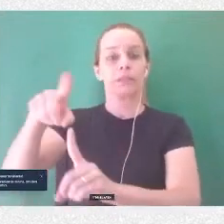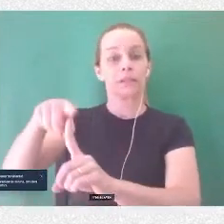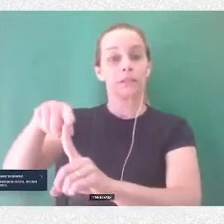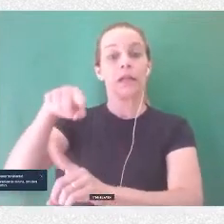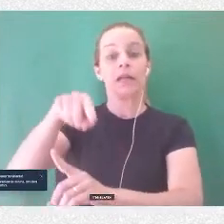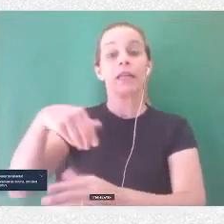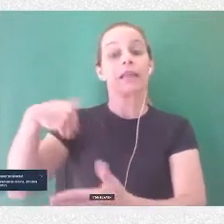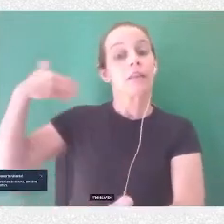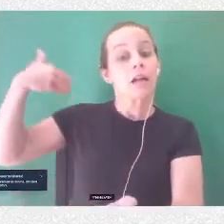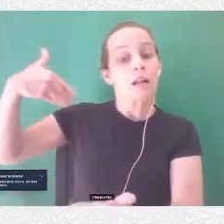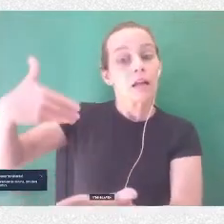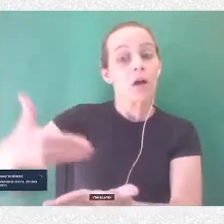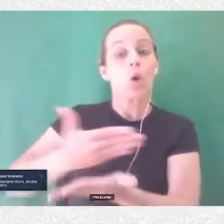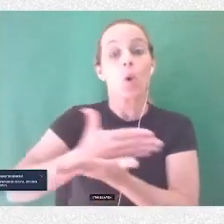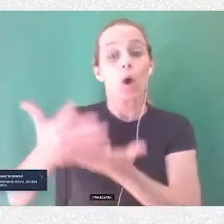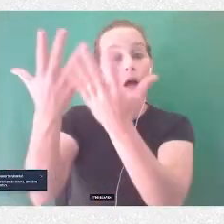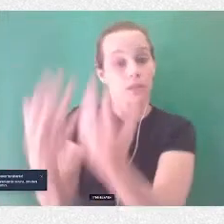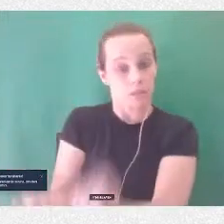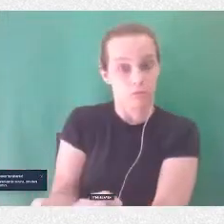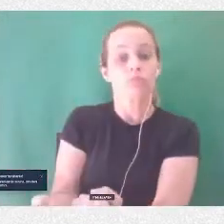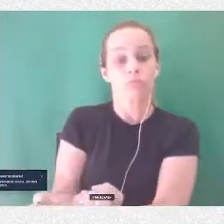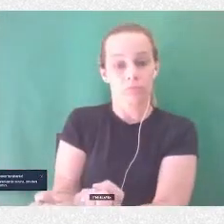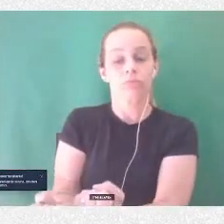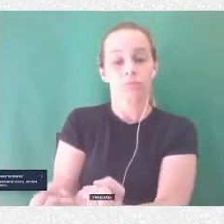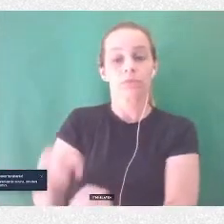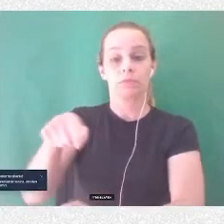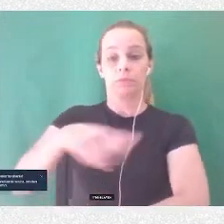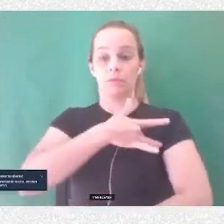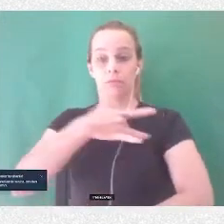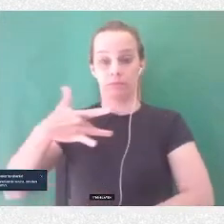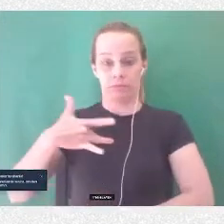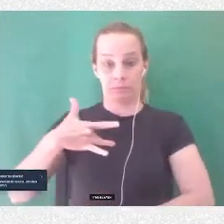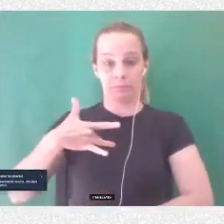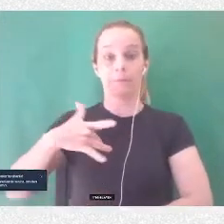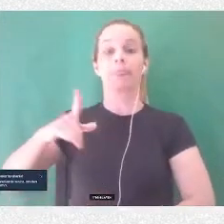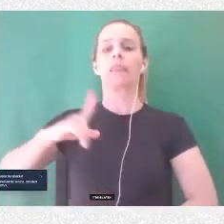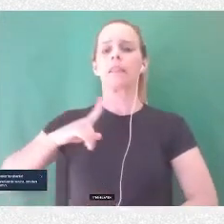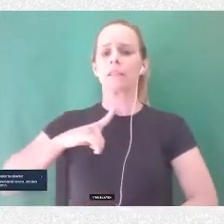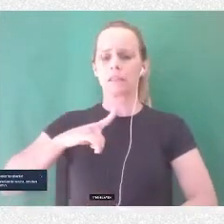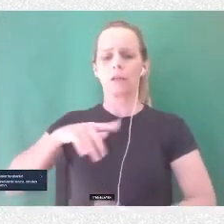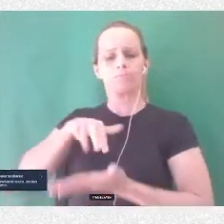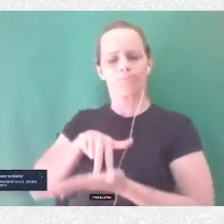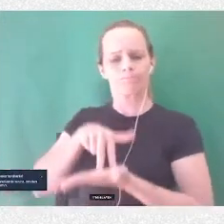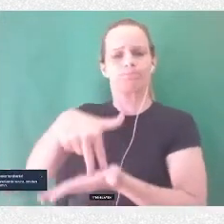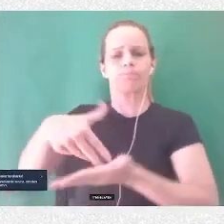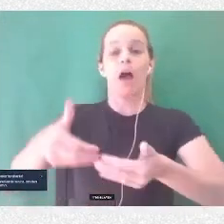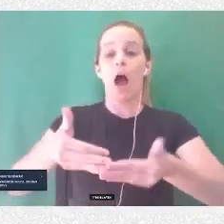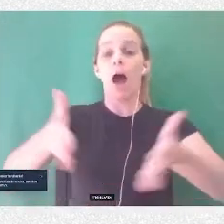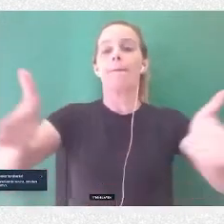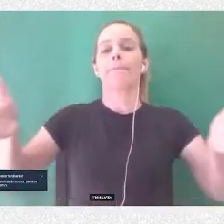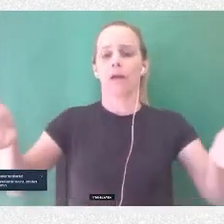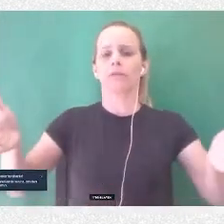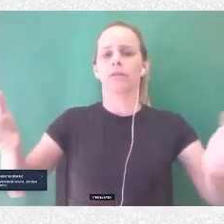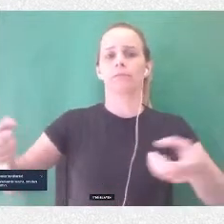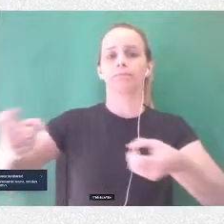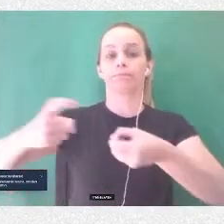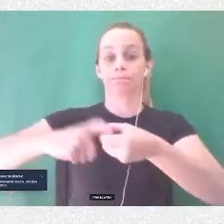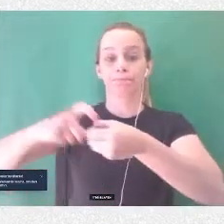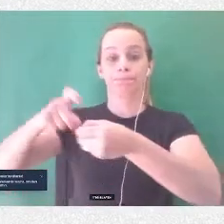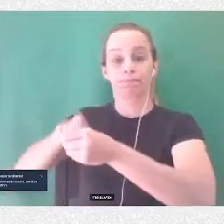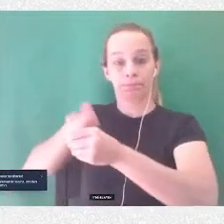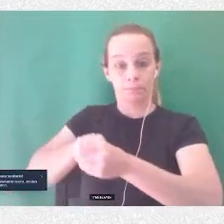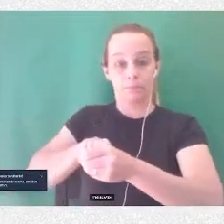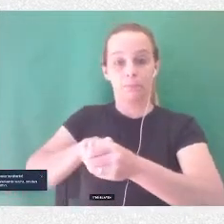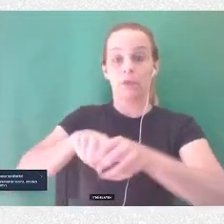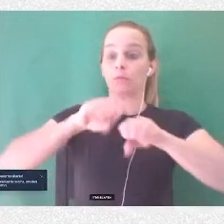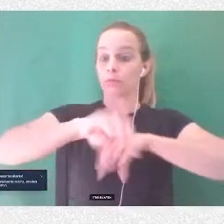janeiro, quando nós assumimos a gestão em saúde aqui, nós temos uma postura muito aberta às parcerias com as instituições de ensino